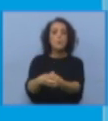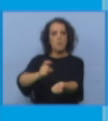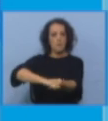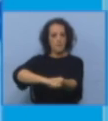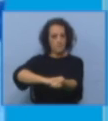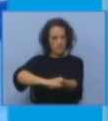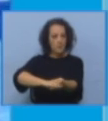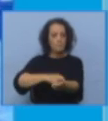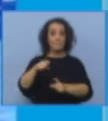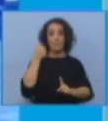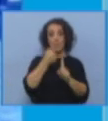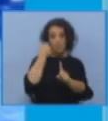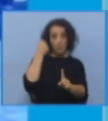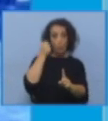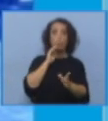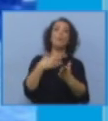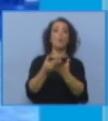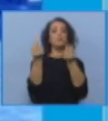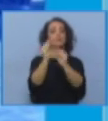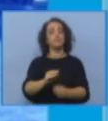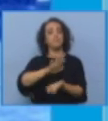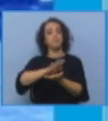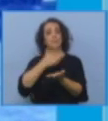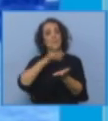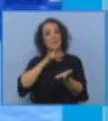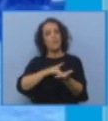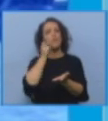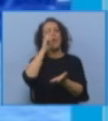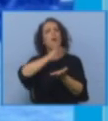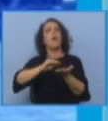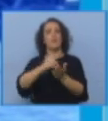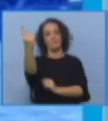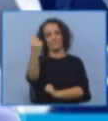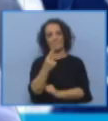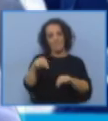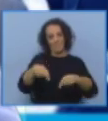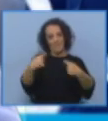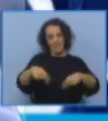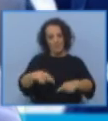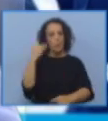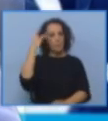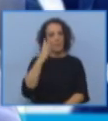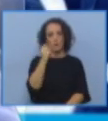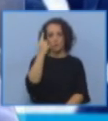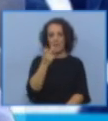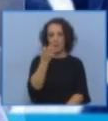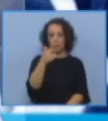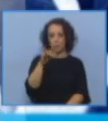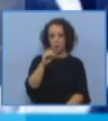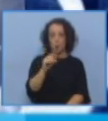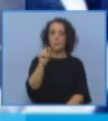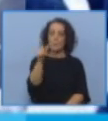desafio resultou num livro cujo autor está connosco. É o Padre José Agostinho, que é também o